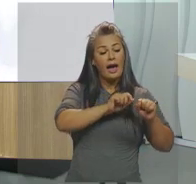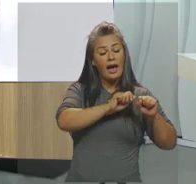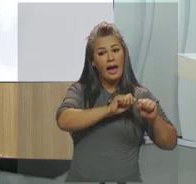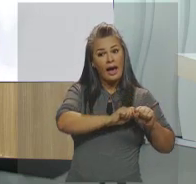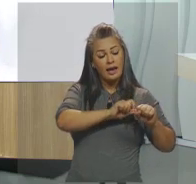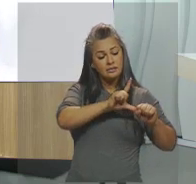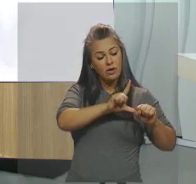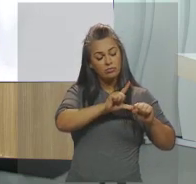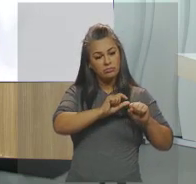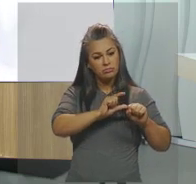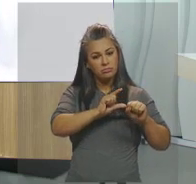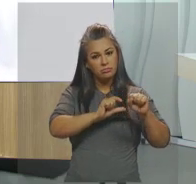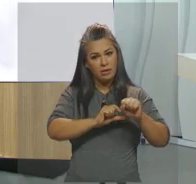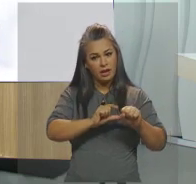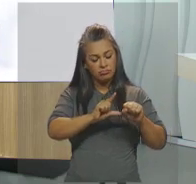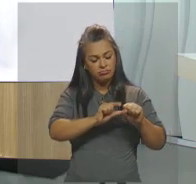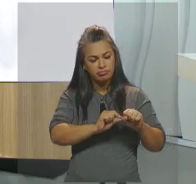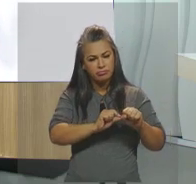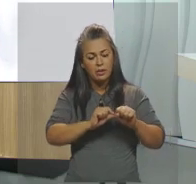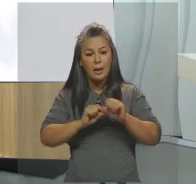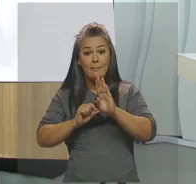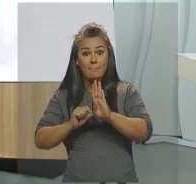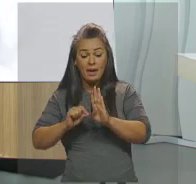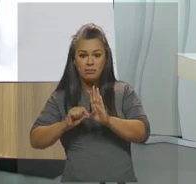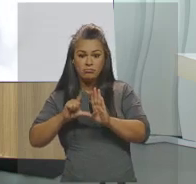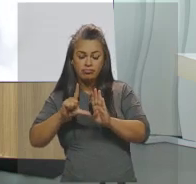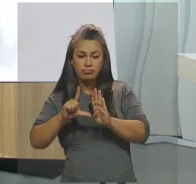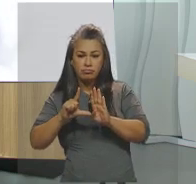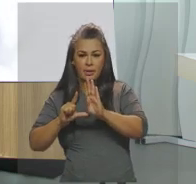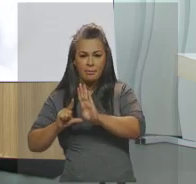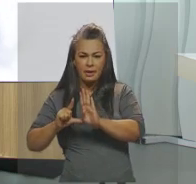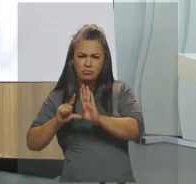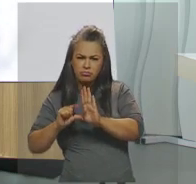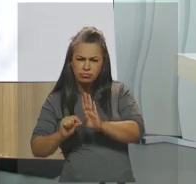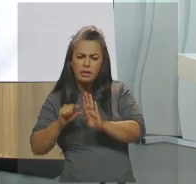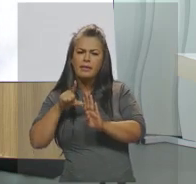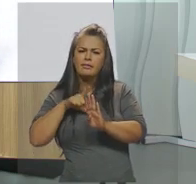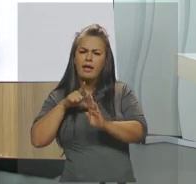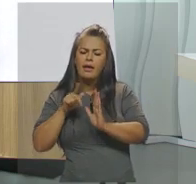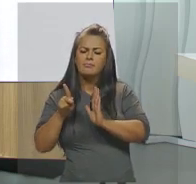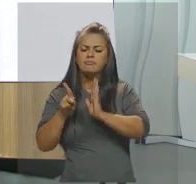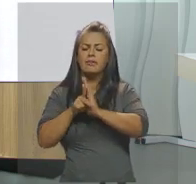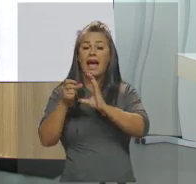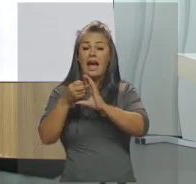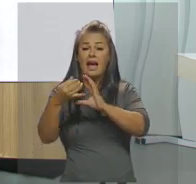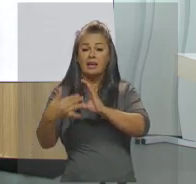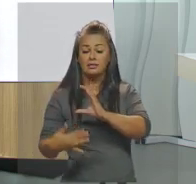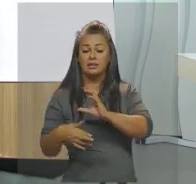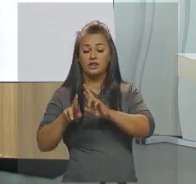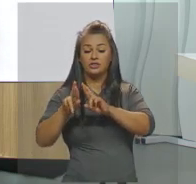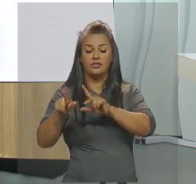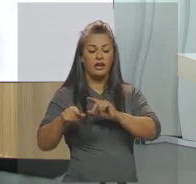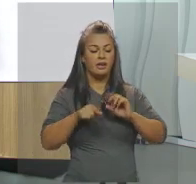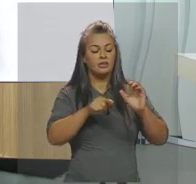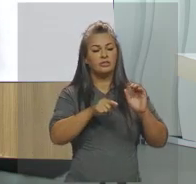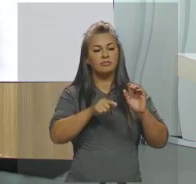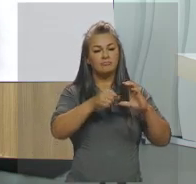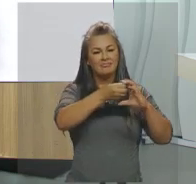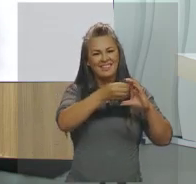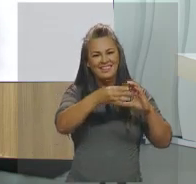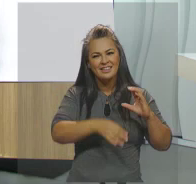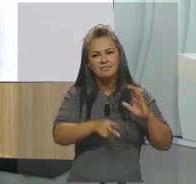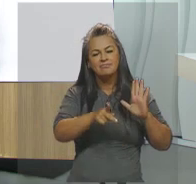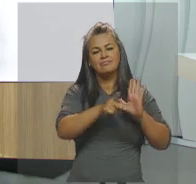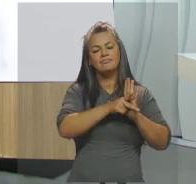bezão, bezinho, vão determinar características distintas. Já na interação gênica,